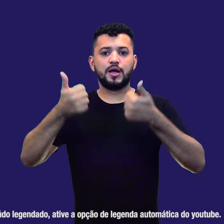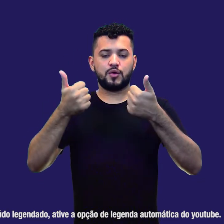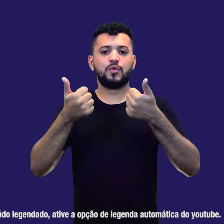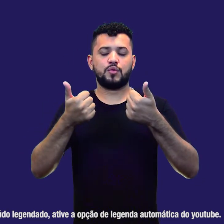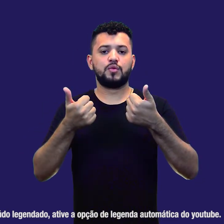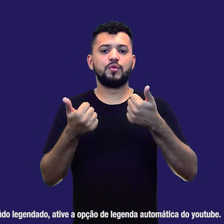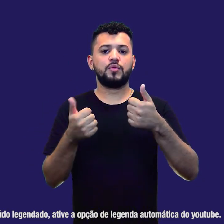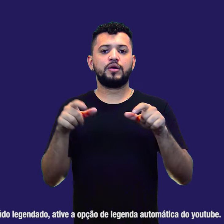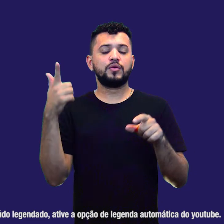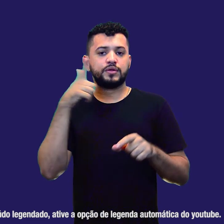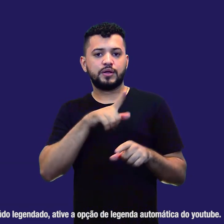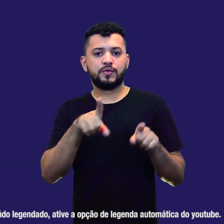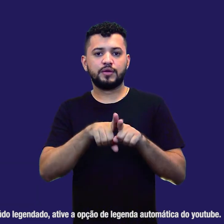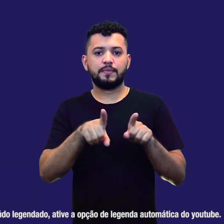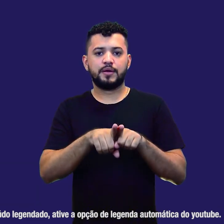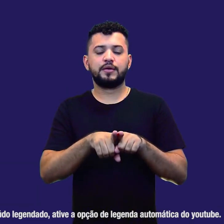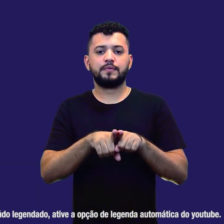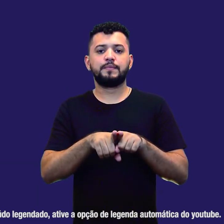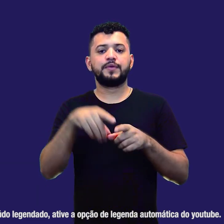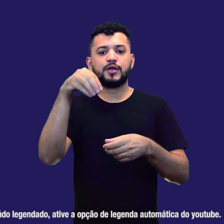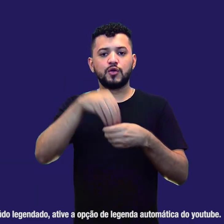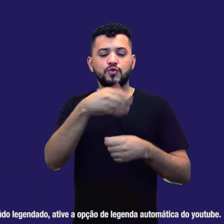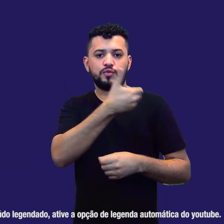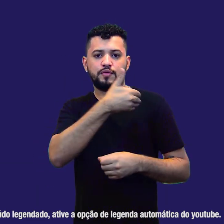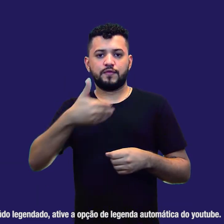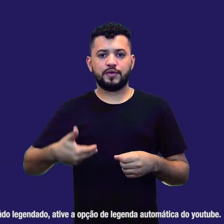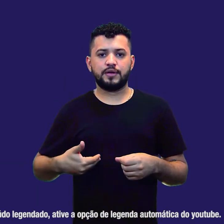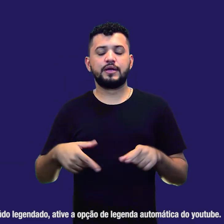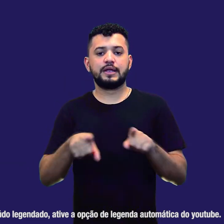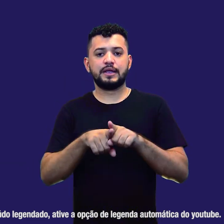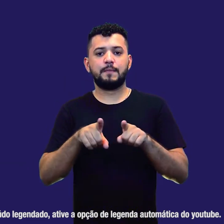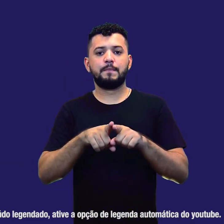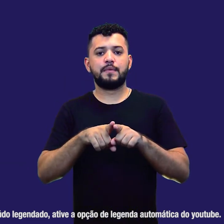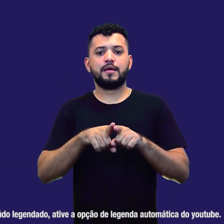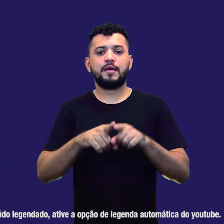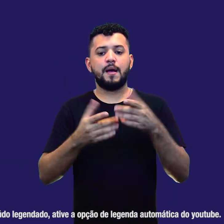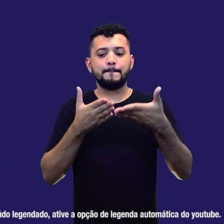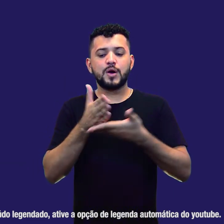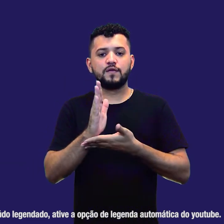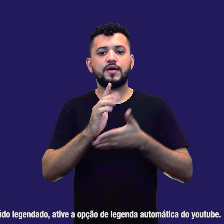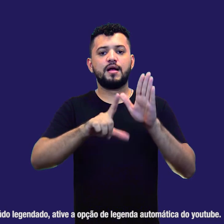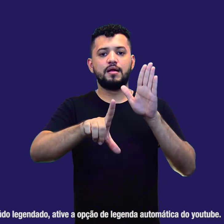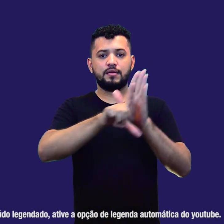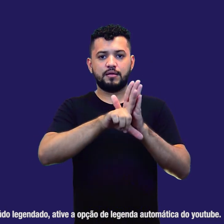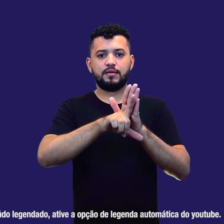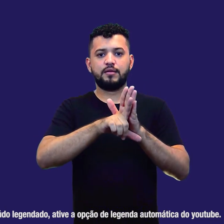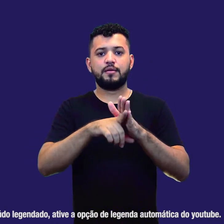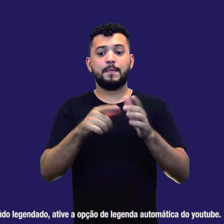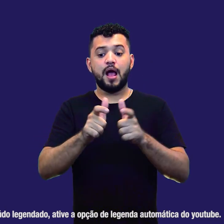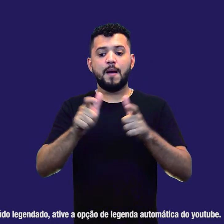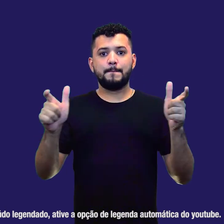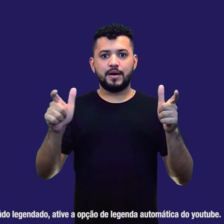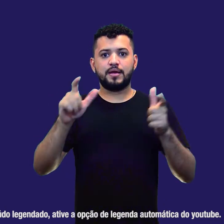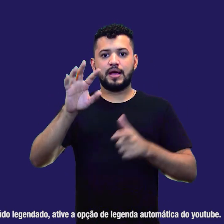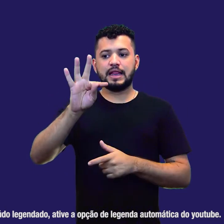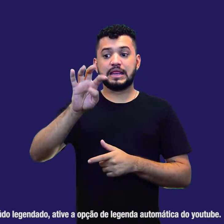conseguiu articular entre todos a aprovação dessa lei, que vai ampliar o teste do pezinho em